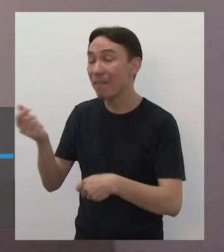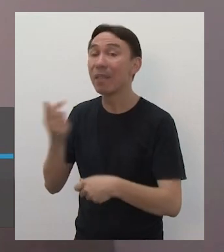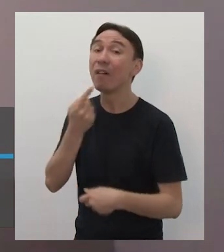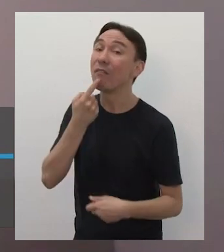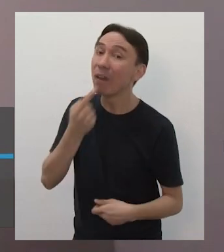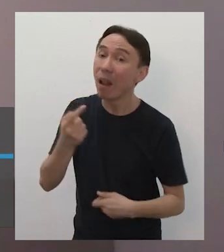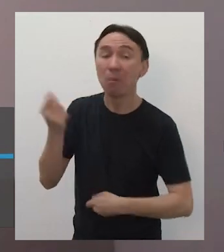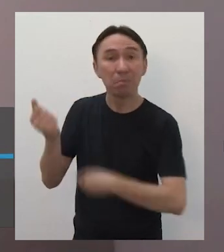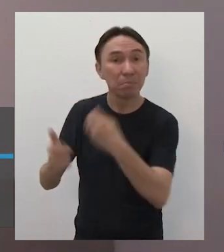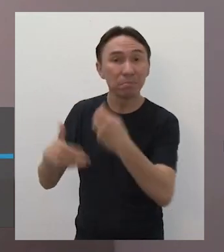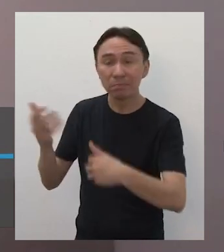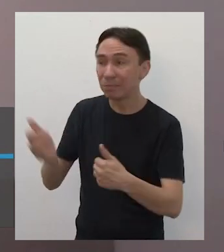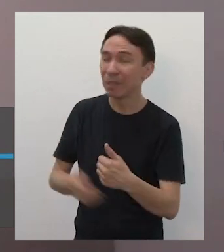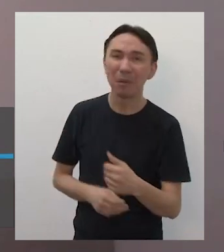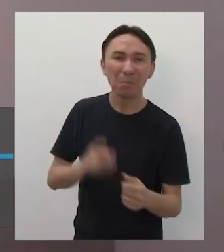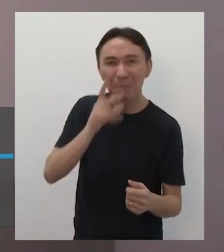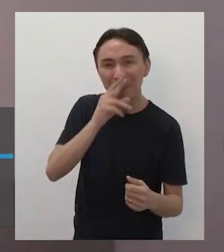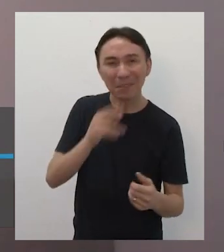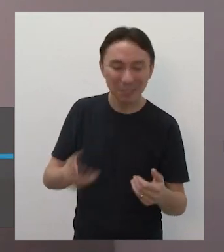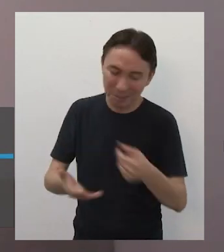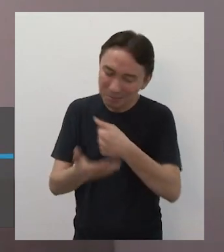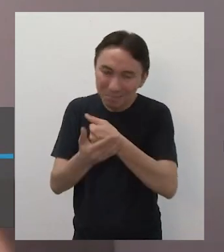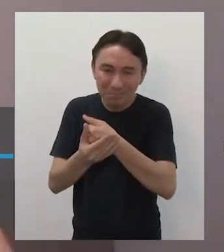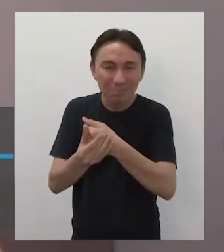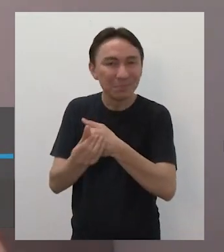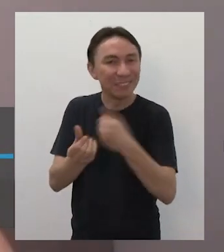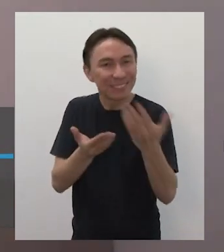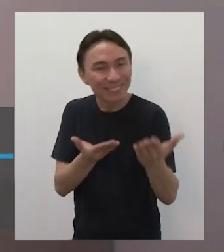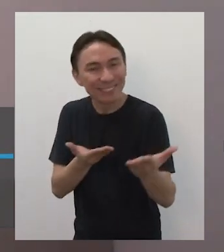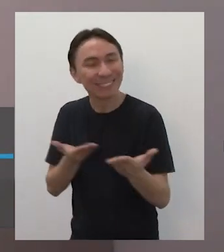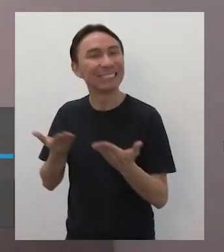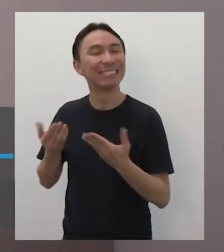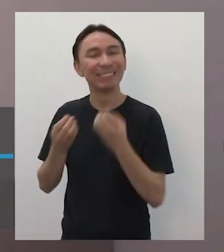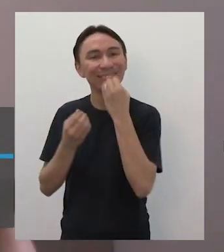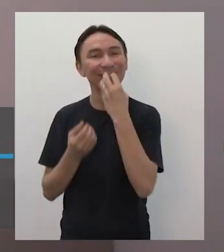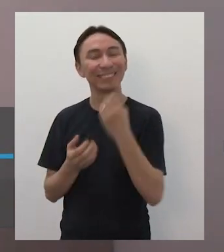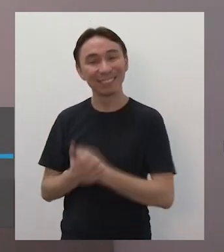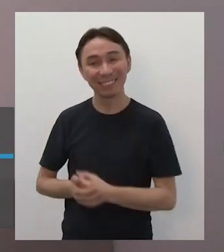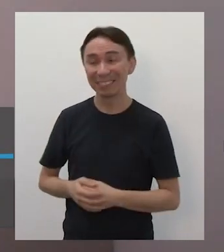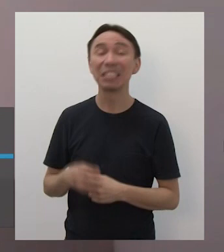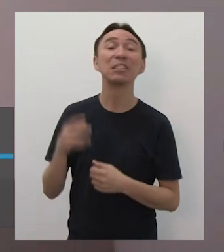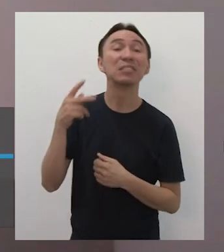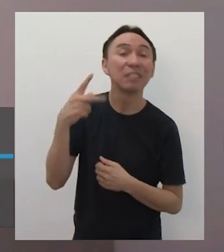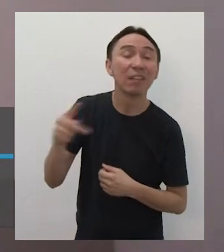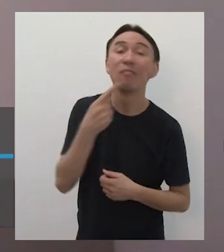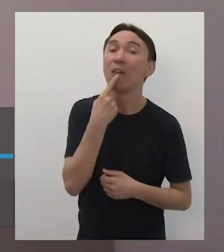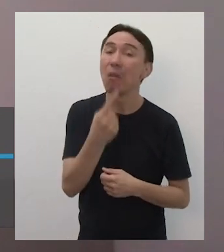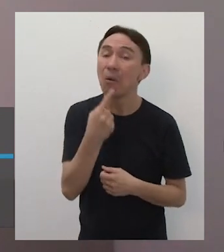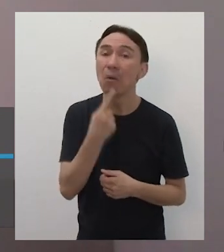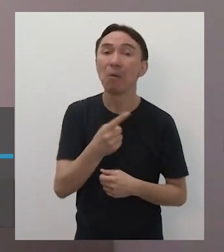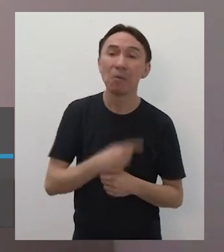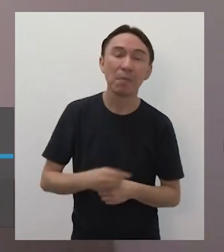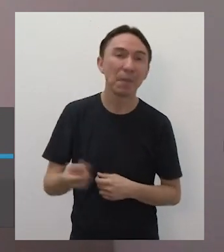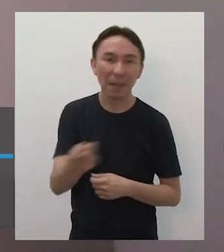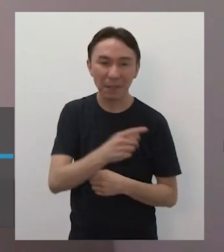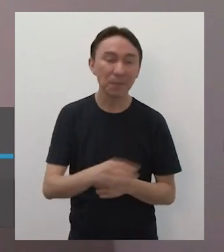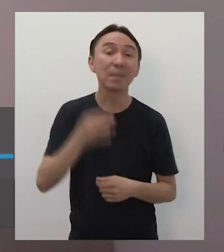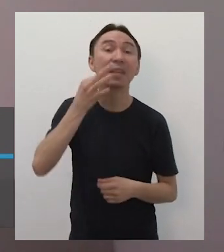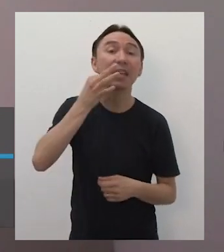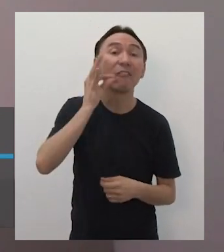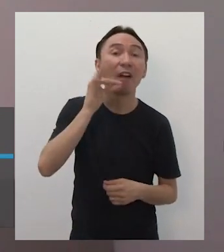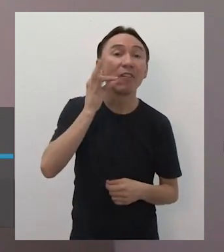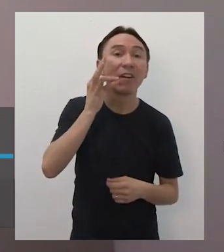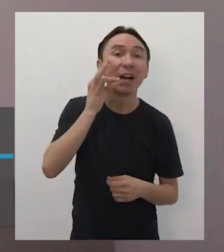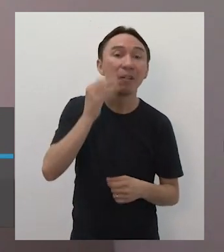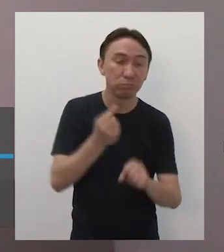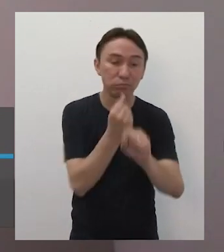acolhedora, e isso é muito importante, né? Você mesmo trouxe quando você falou da experiência do café virtual e das